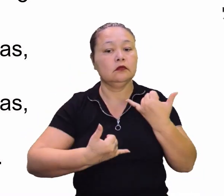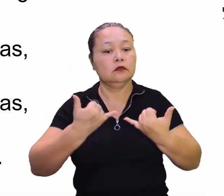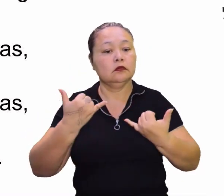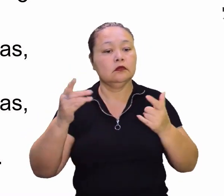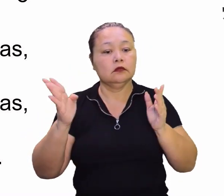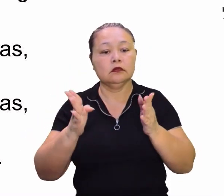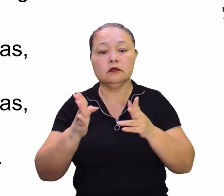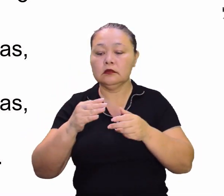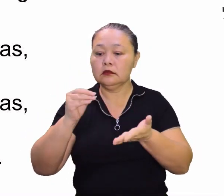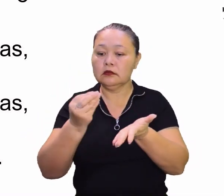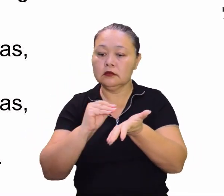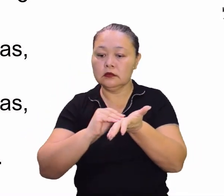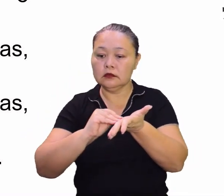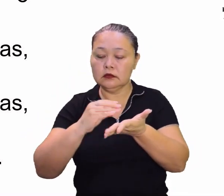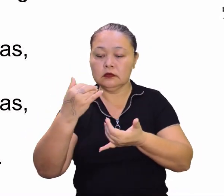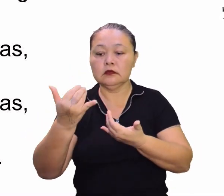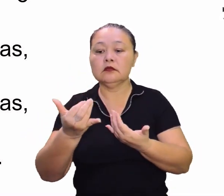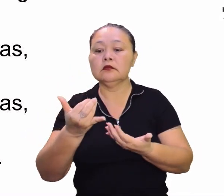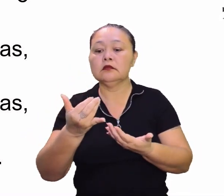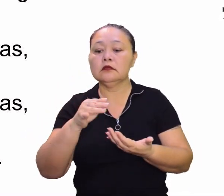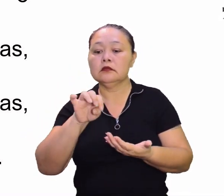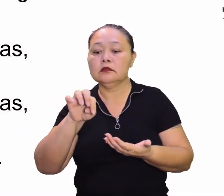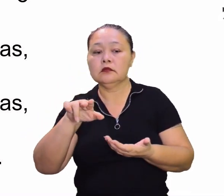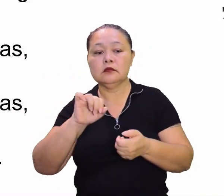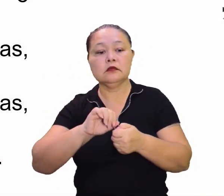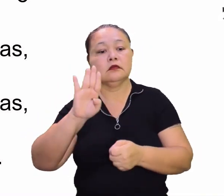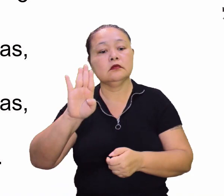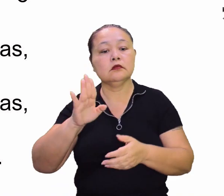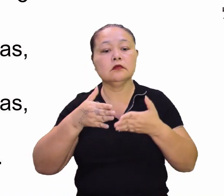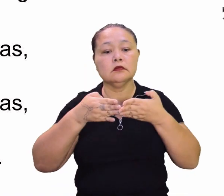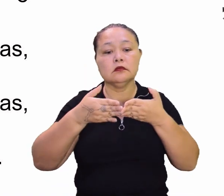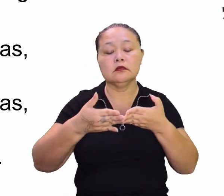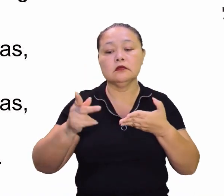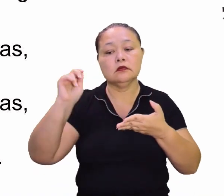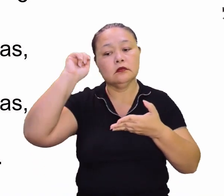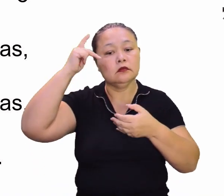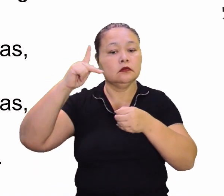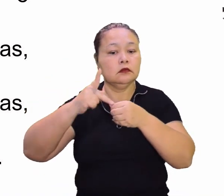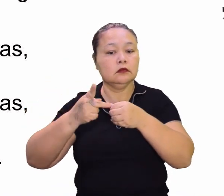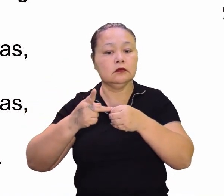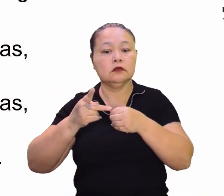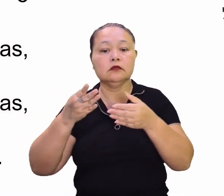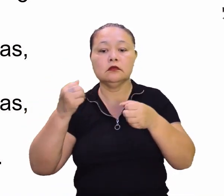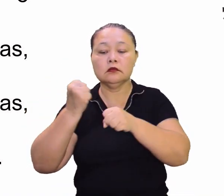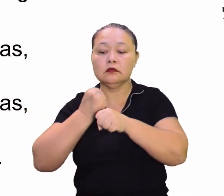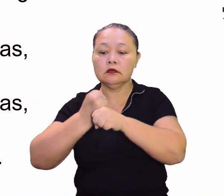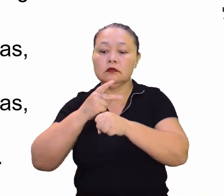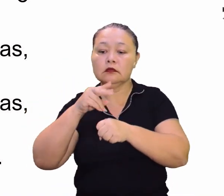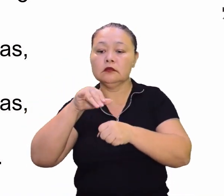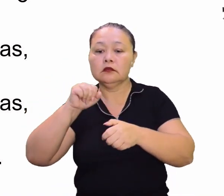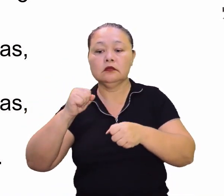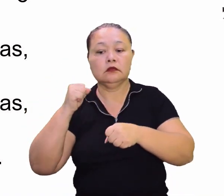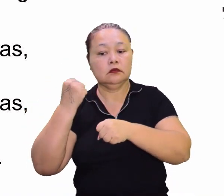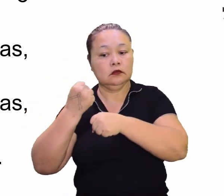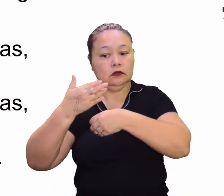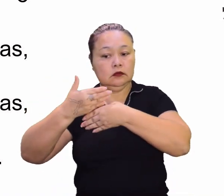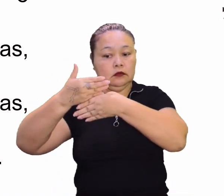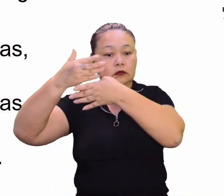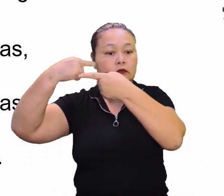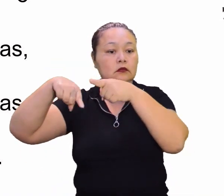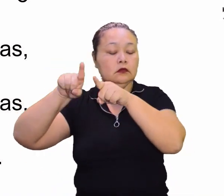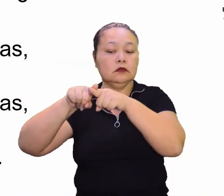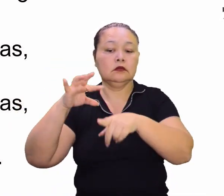e pequenos componentes eletrônicos. B. Naval, petroquímica, construção civil e